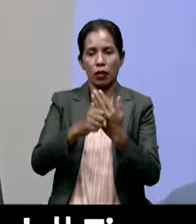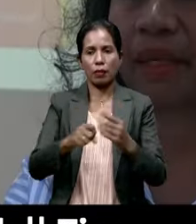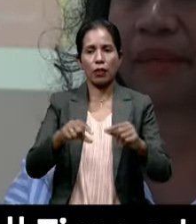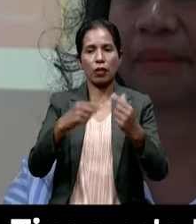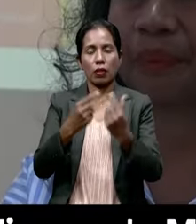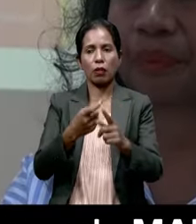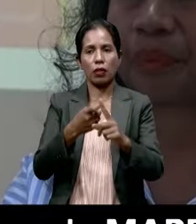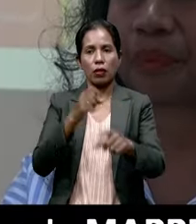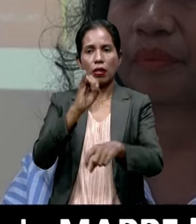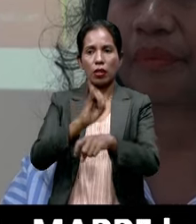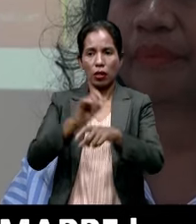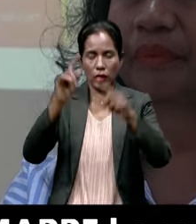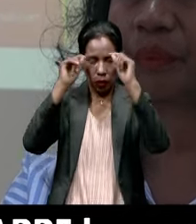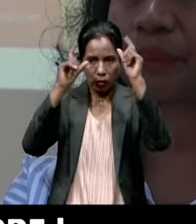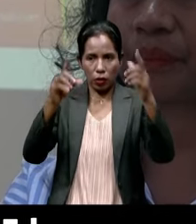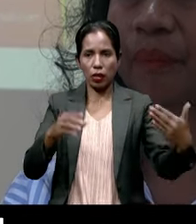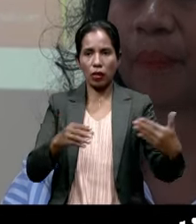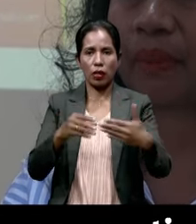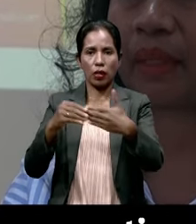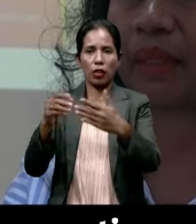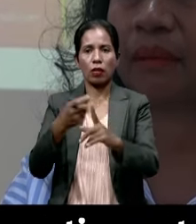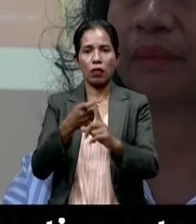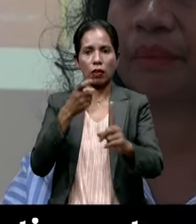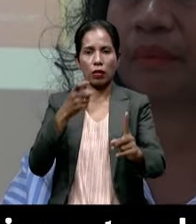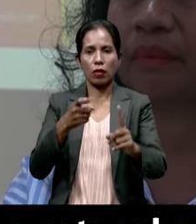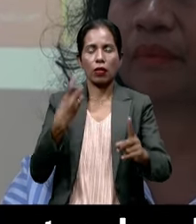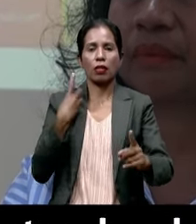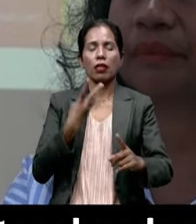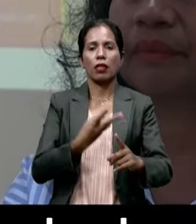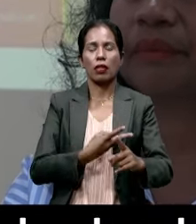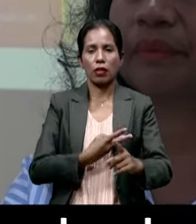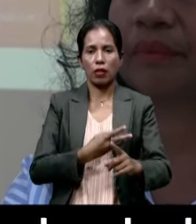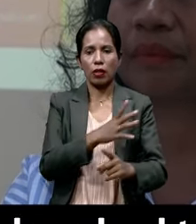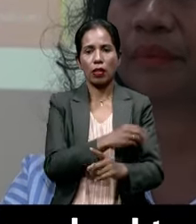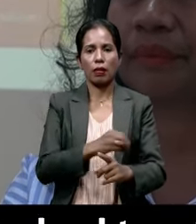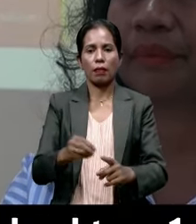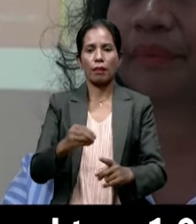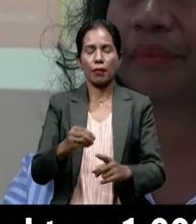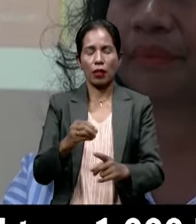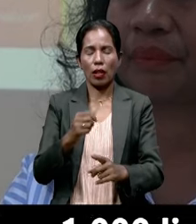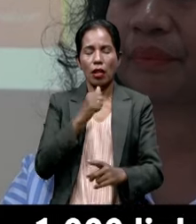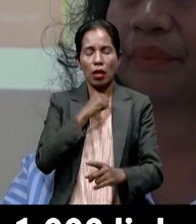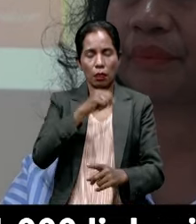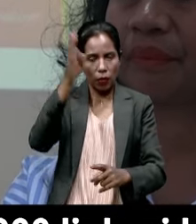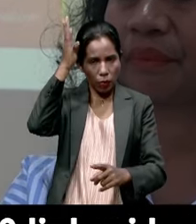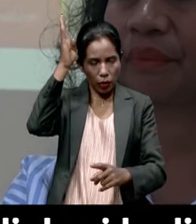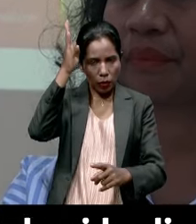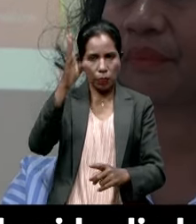usi igreja Timor-Leste, né? Bem, liderado, usi Itania Sua Eminência, Dom Virgílio Cardeal do Carmo da